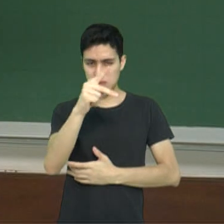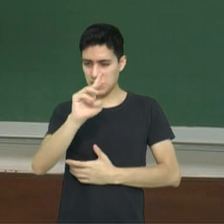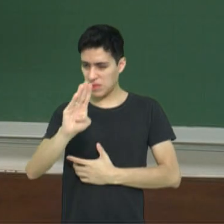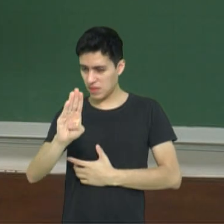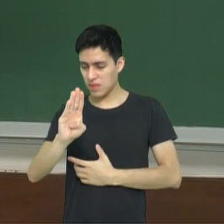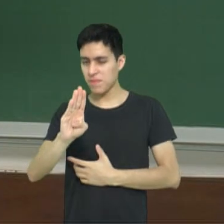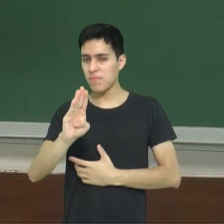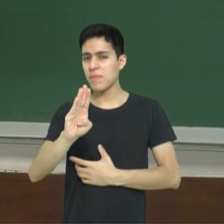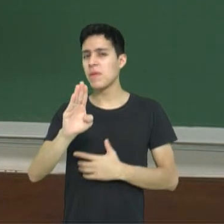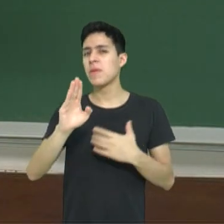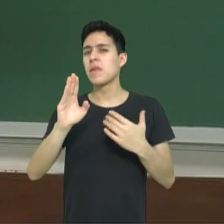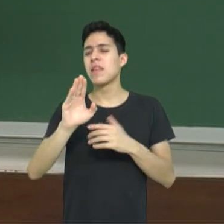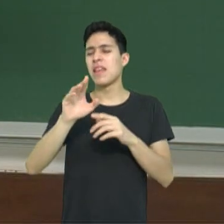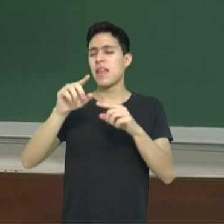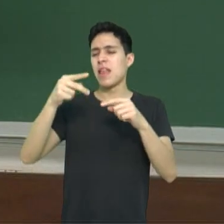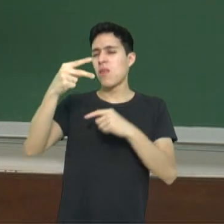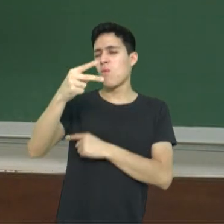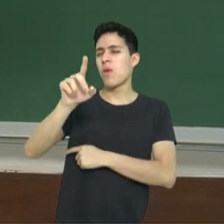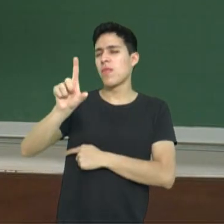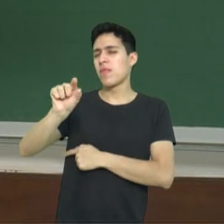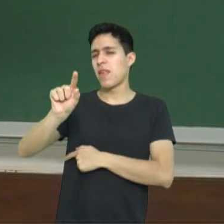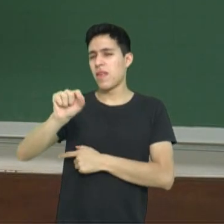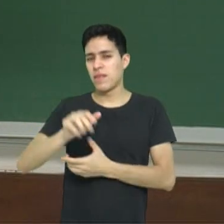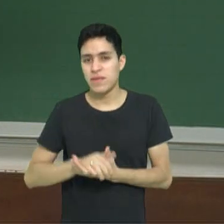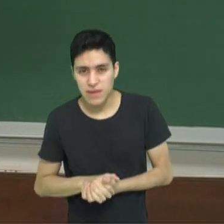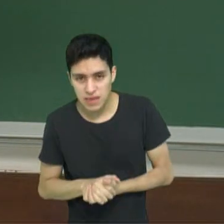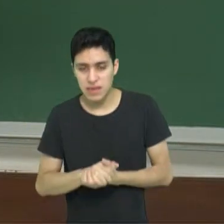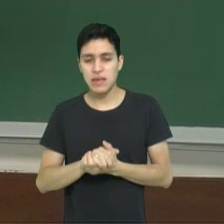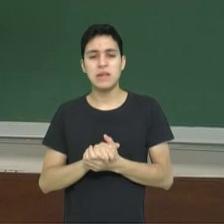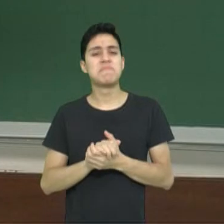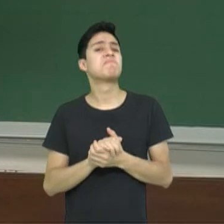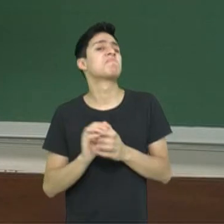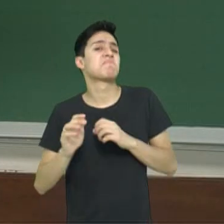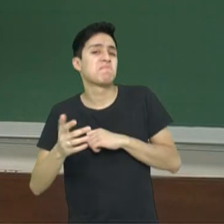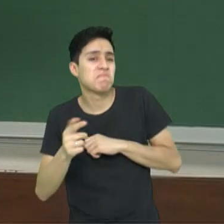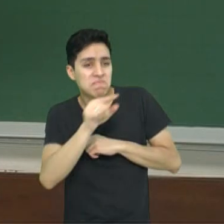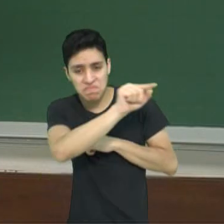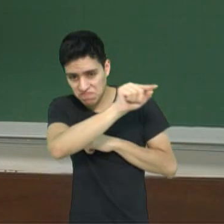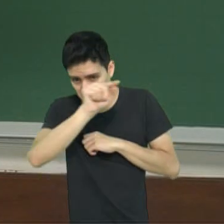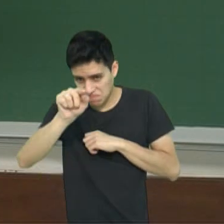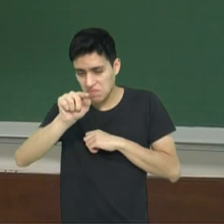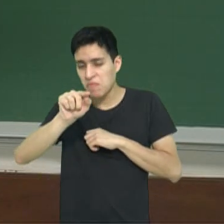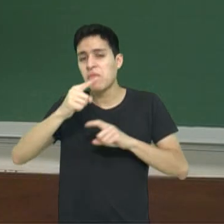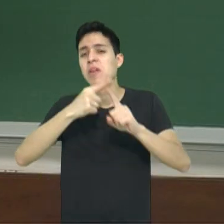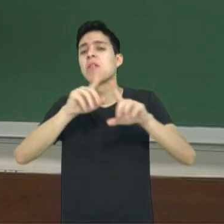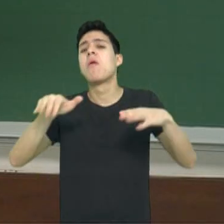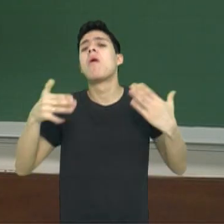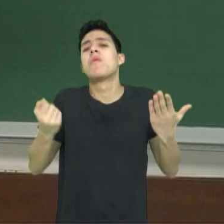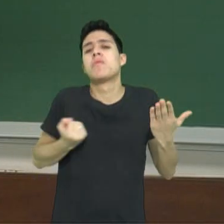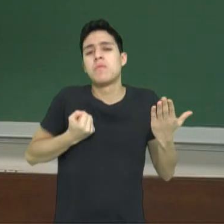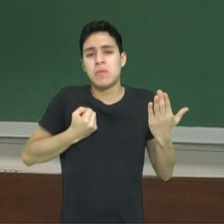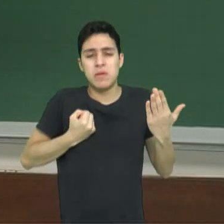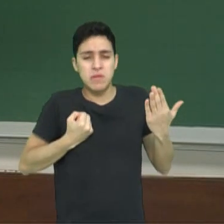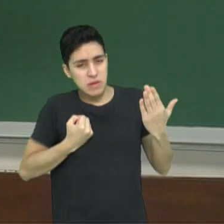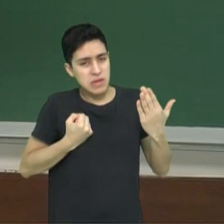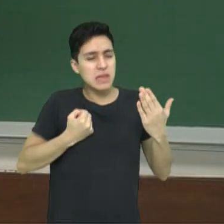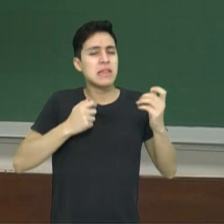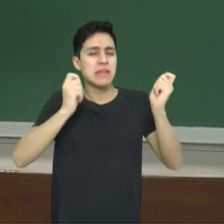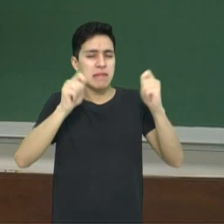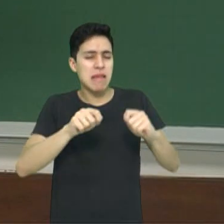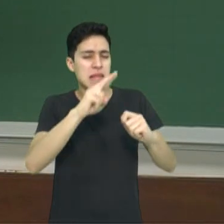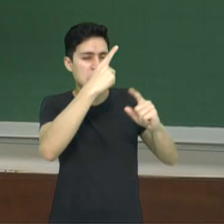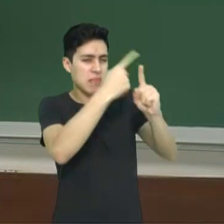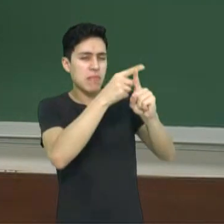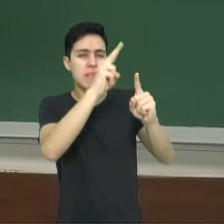2b igual a 10. Ambos são múltiplos de quê? De que número? De